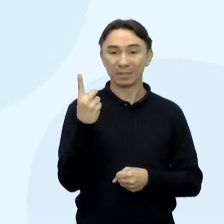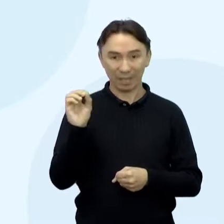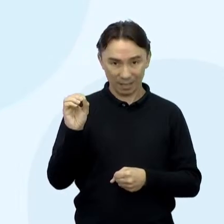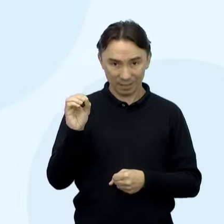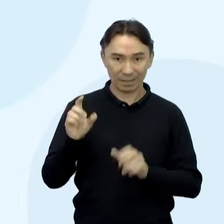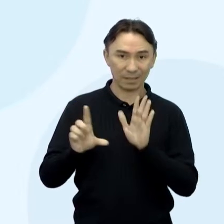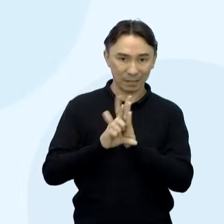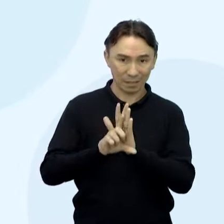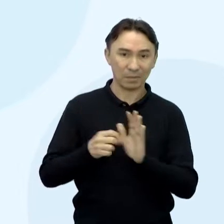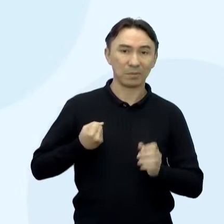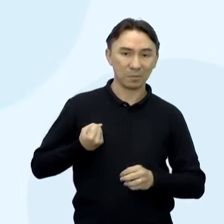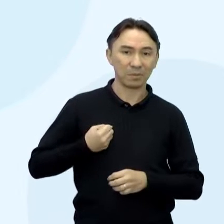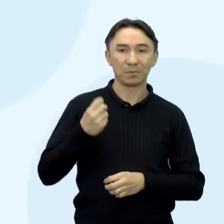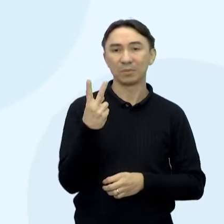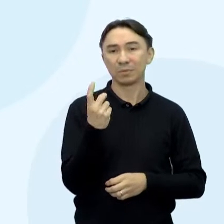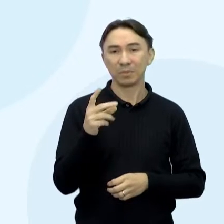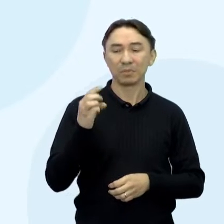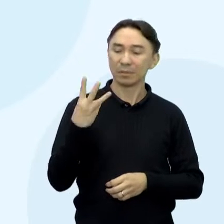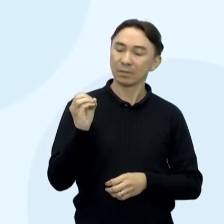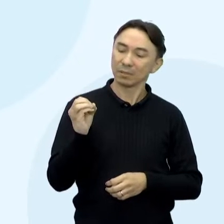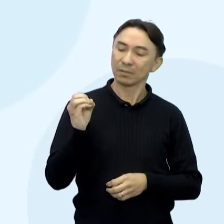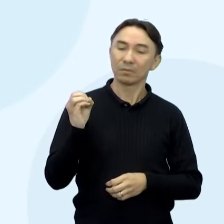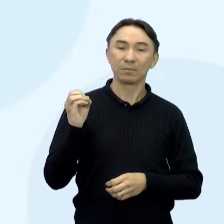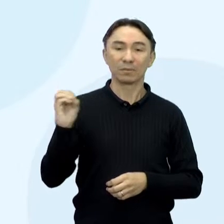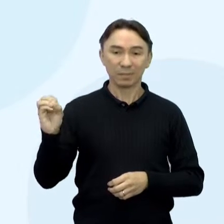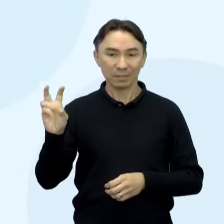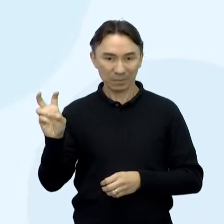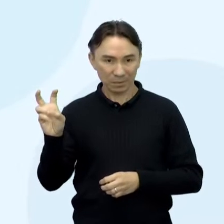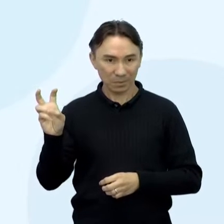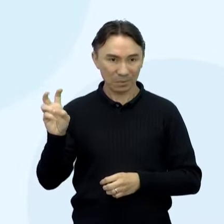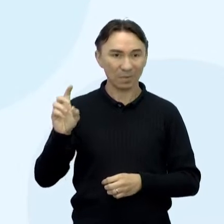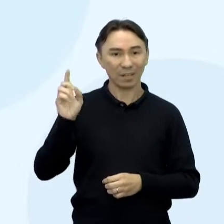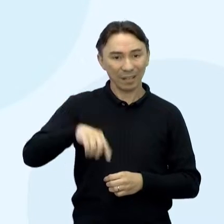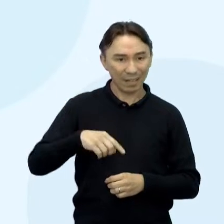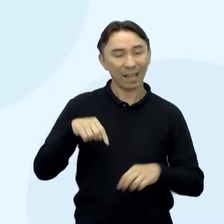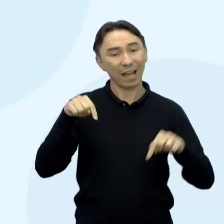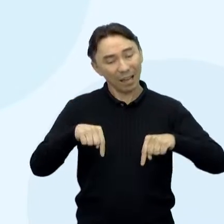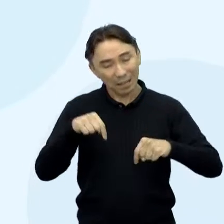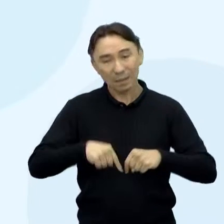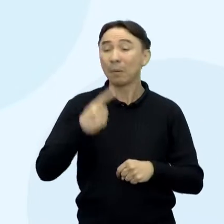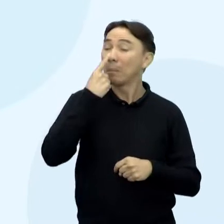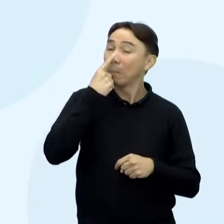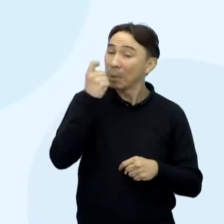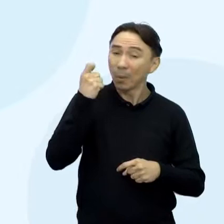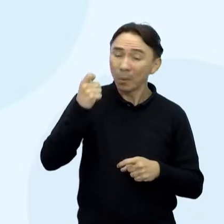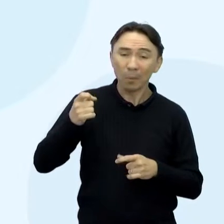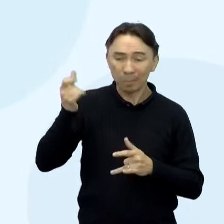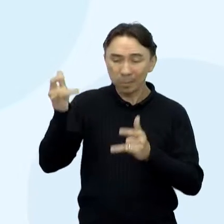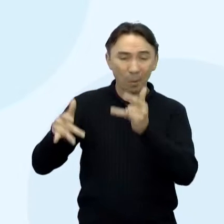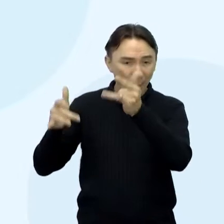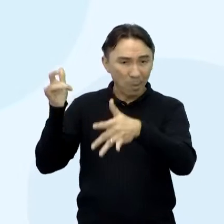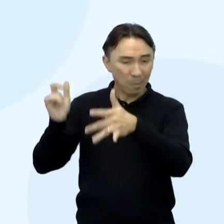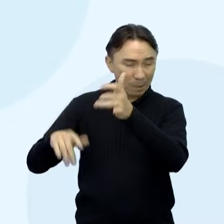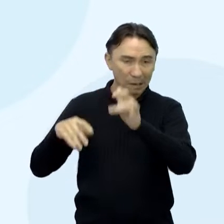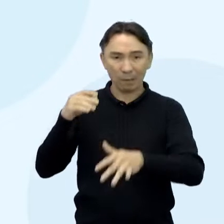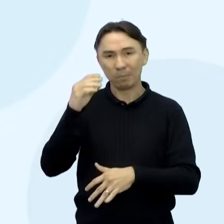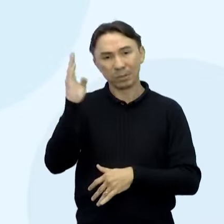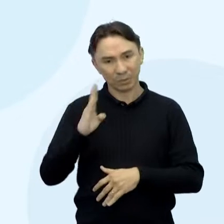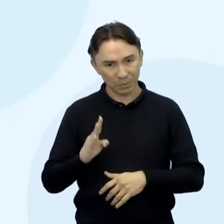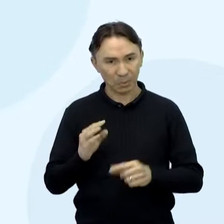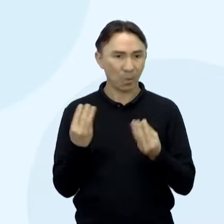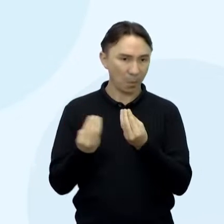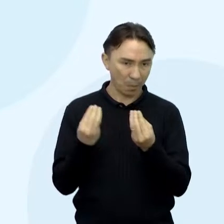para conferir diretrizes ao gerenciamento de resíduos sólidos no Brasil, que tem alguns objetivos principais